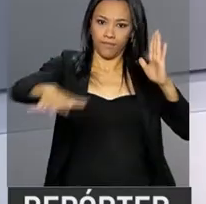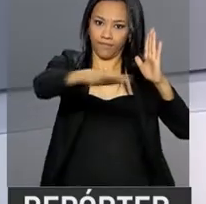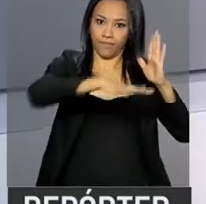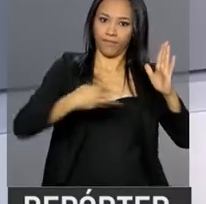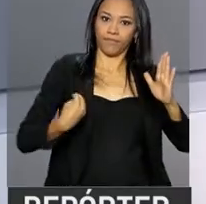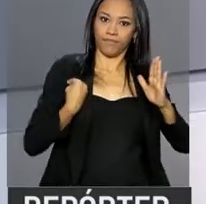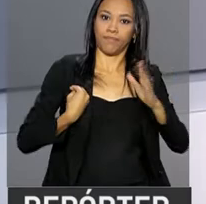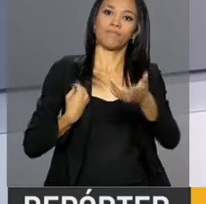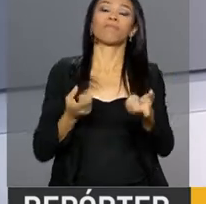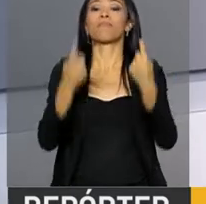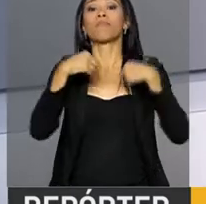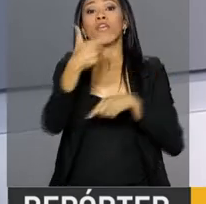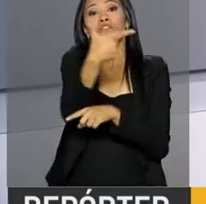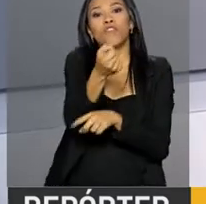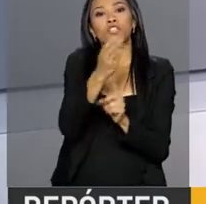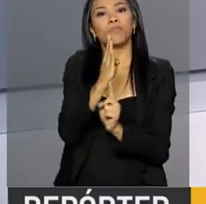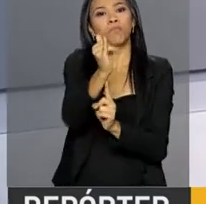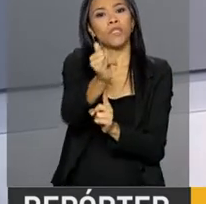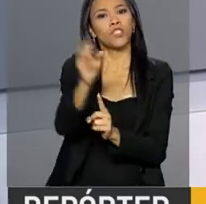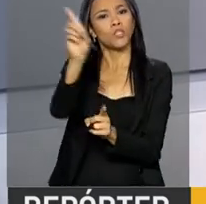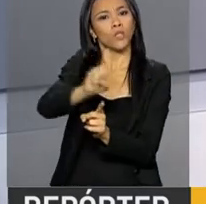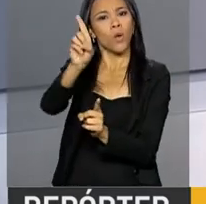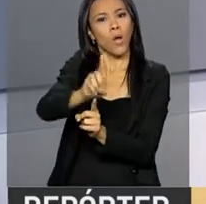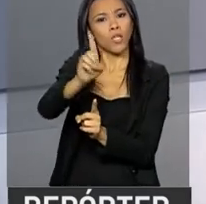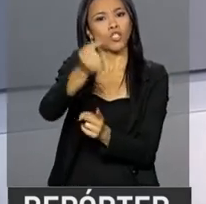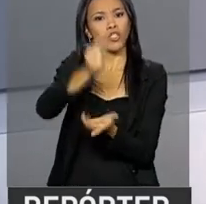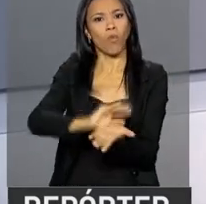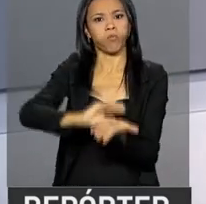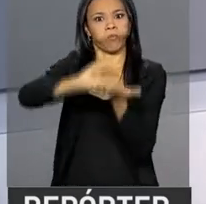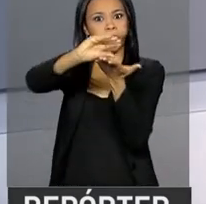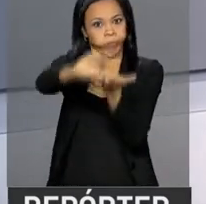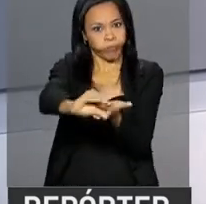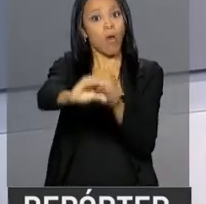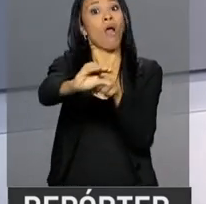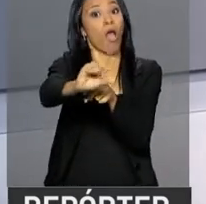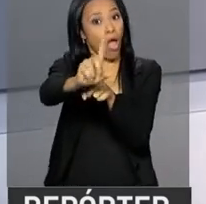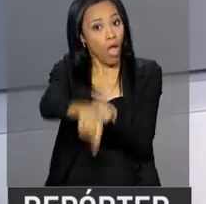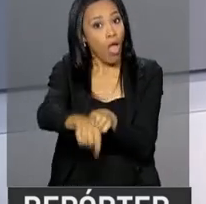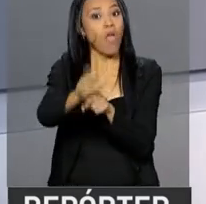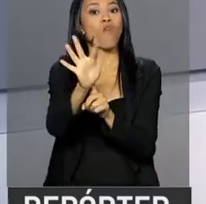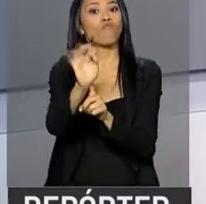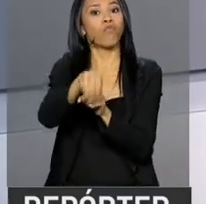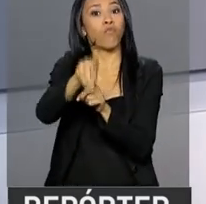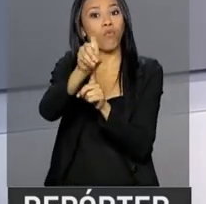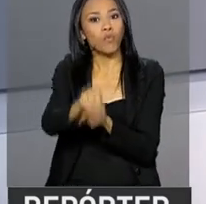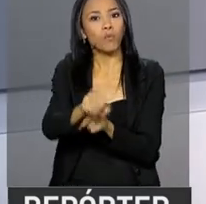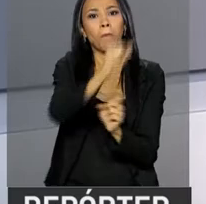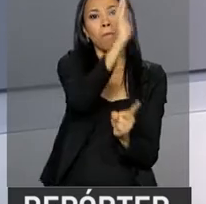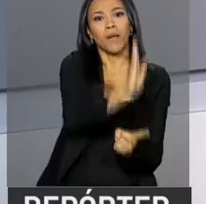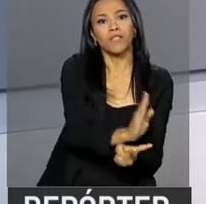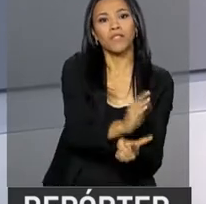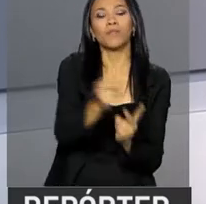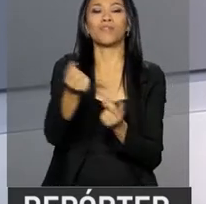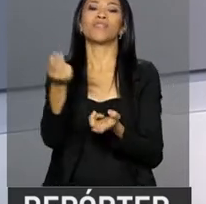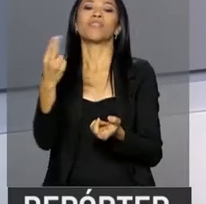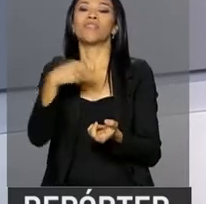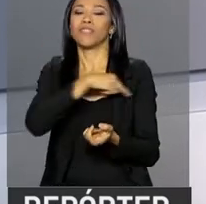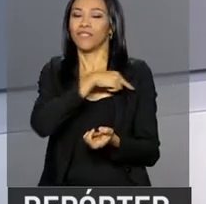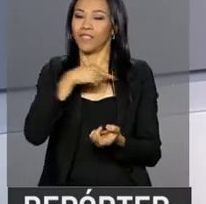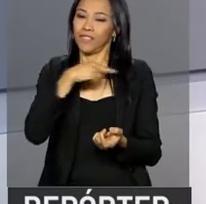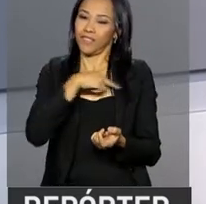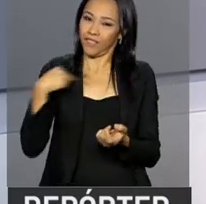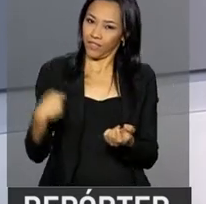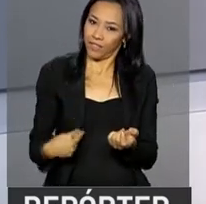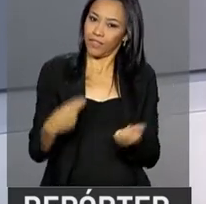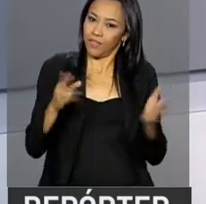20 bilhões de dólares em investimentos esse é o valor de um fundo lançado por brasil e china para incentivar projetos